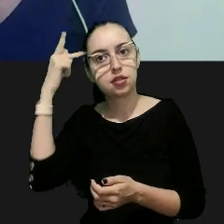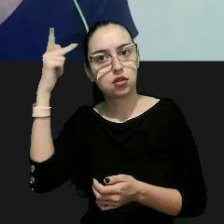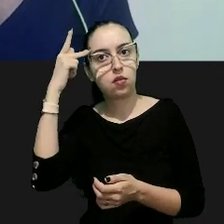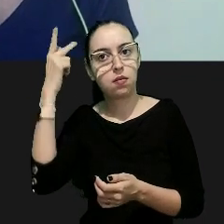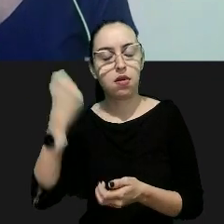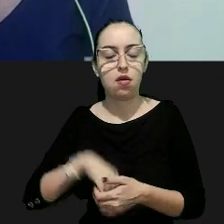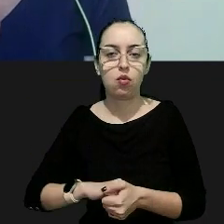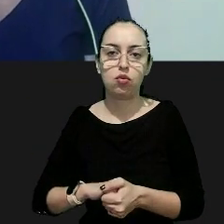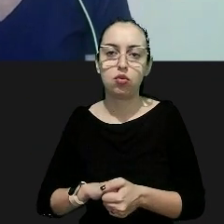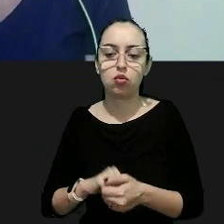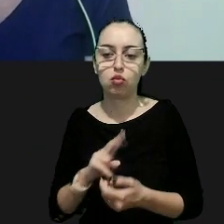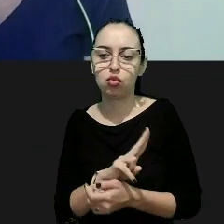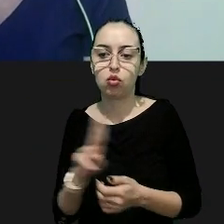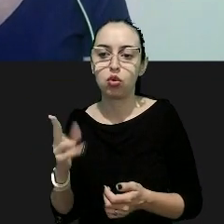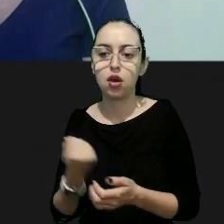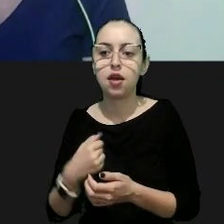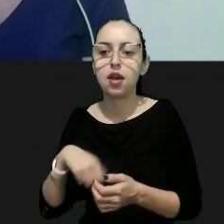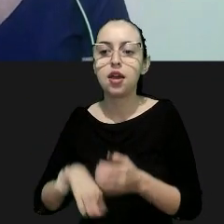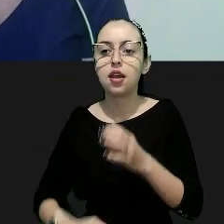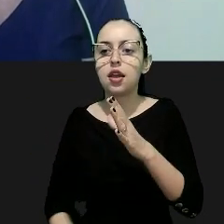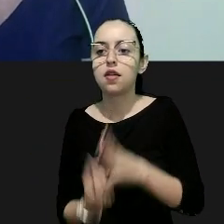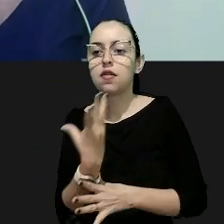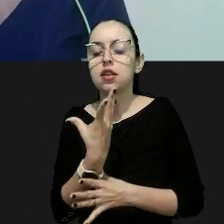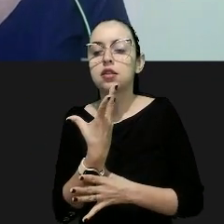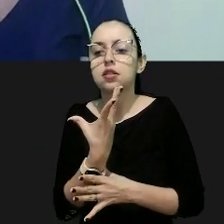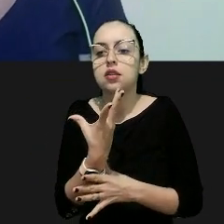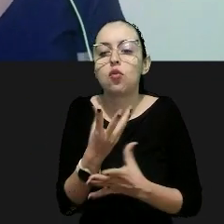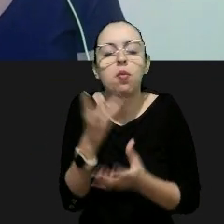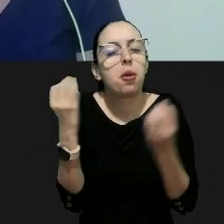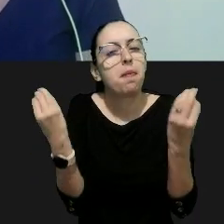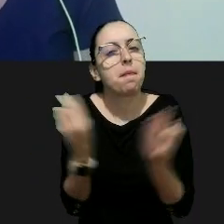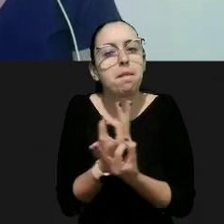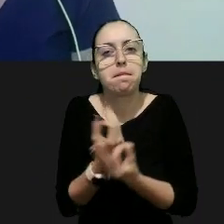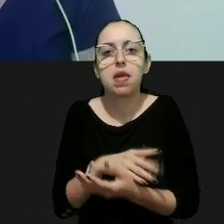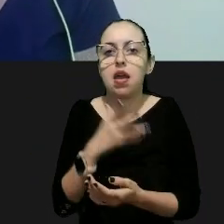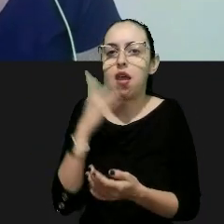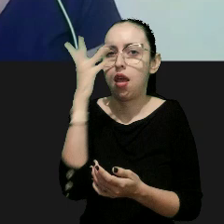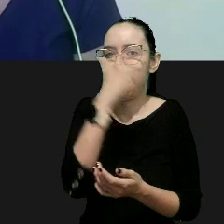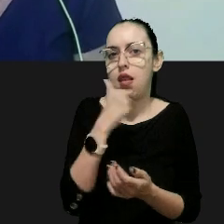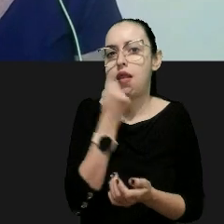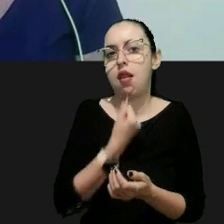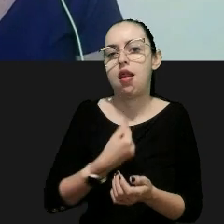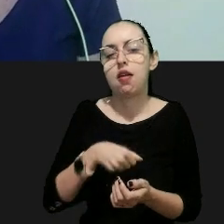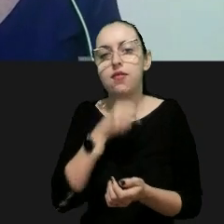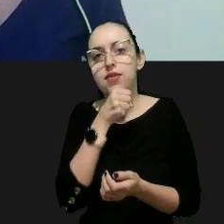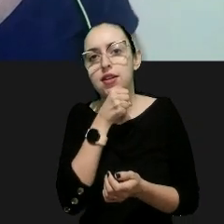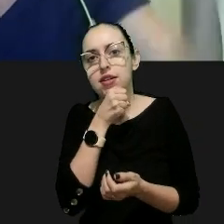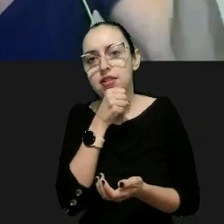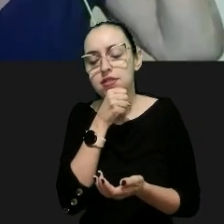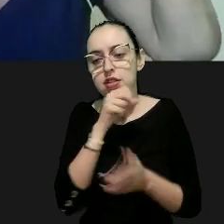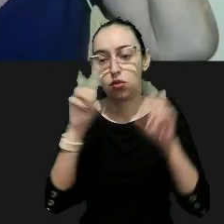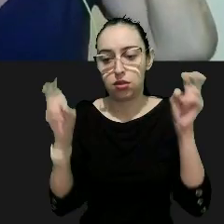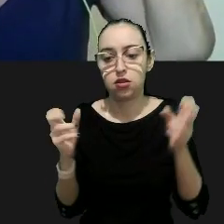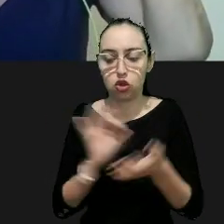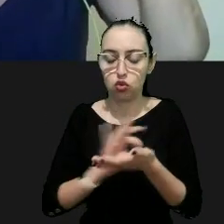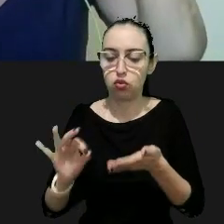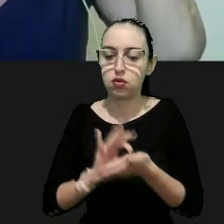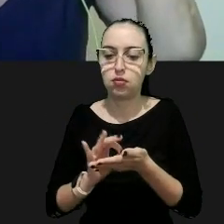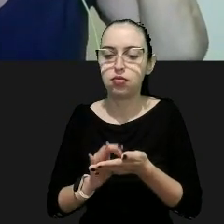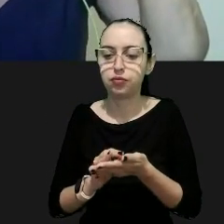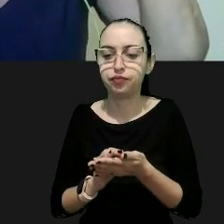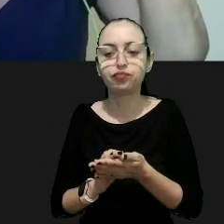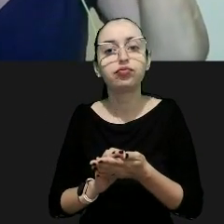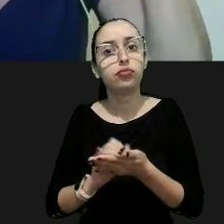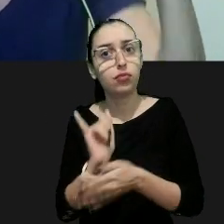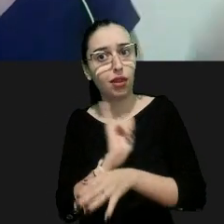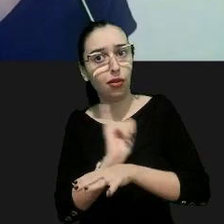São Paulo, que se chama A Invenção de uma Bela Velhice, título também de um dos seus livros, que tem mais de